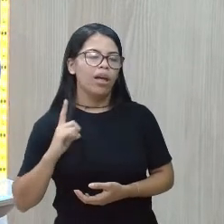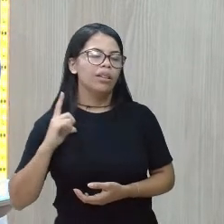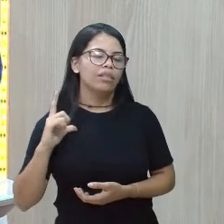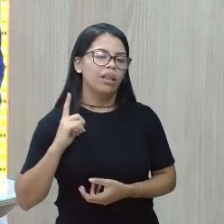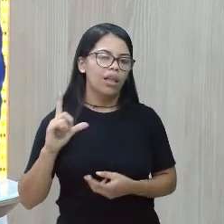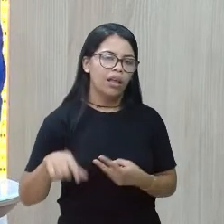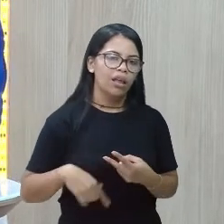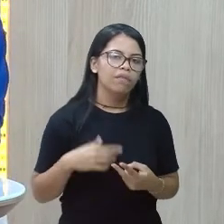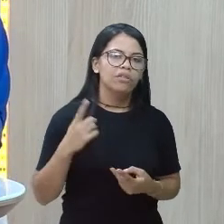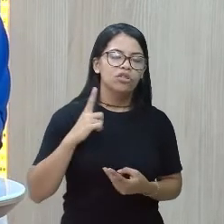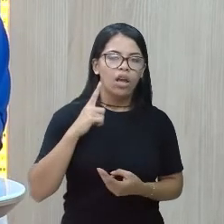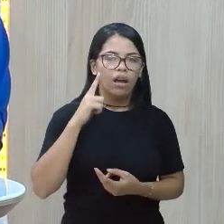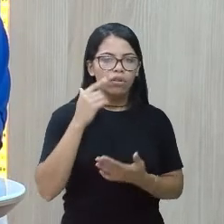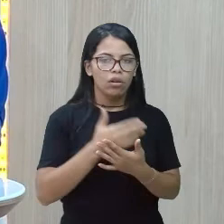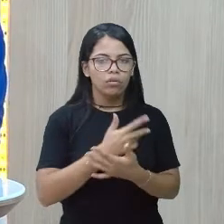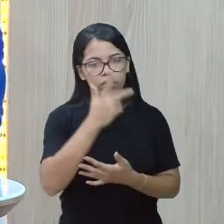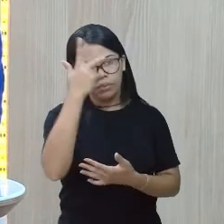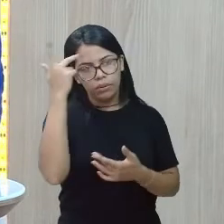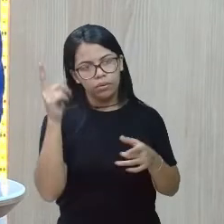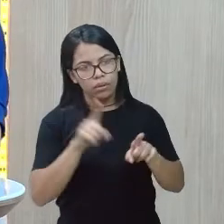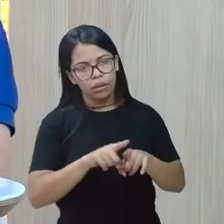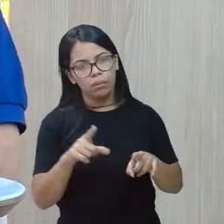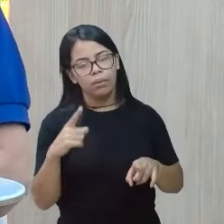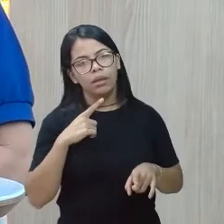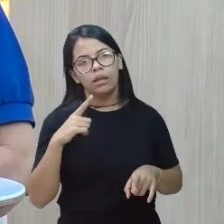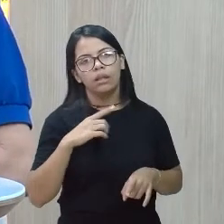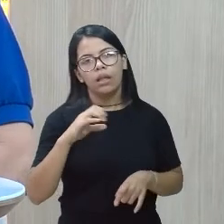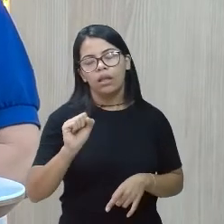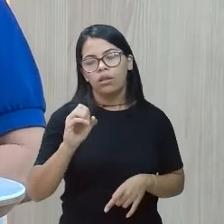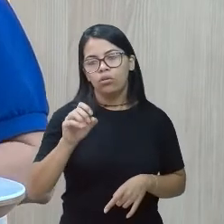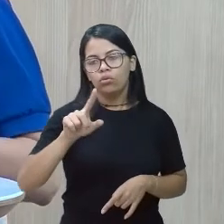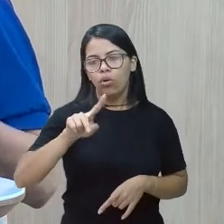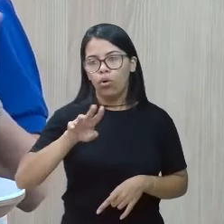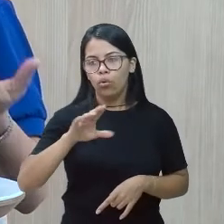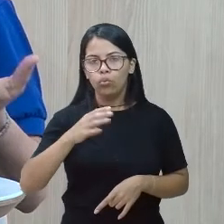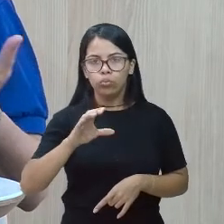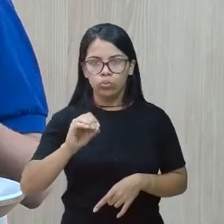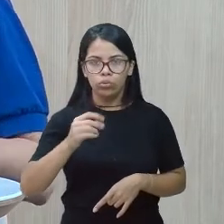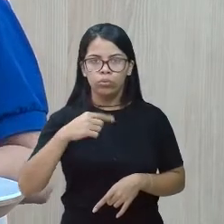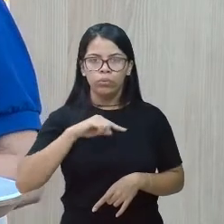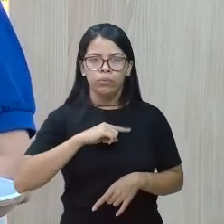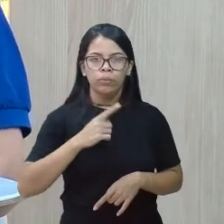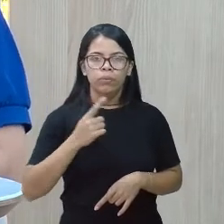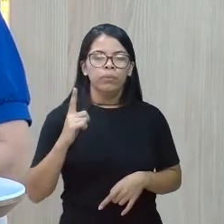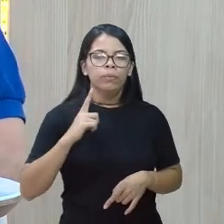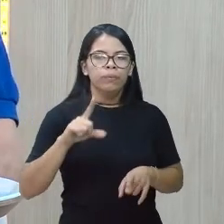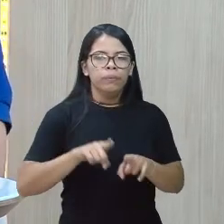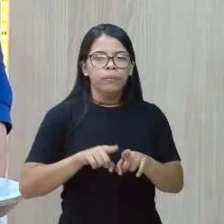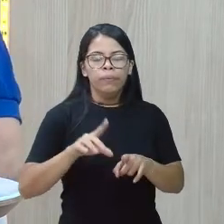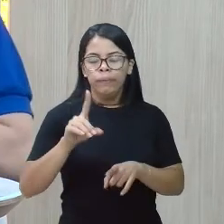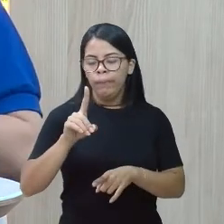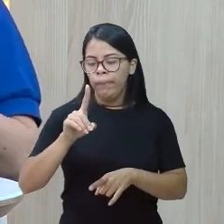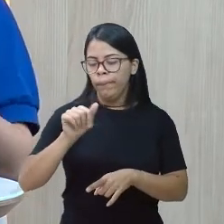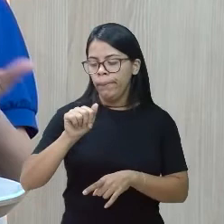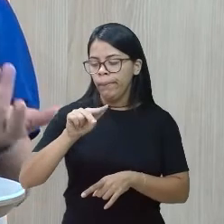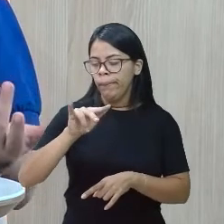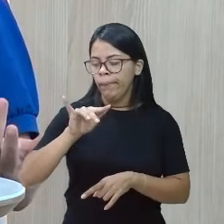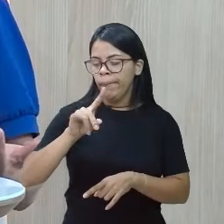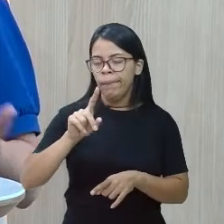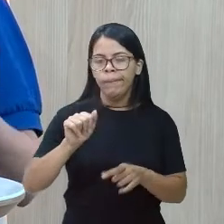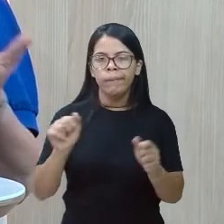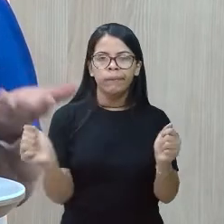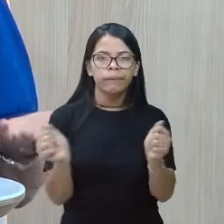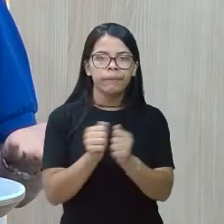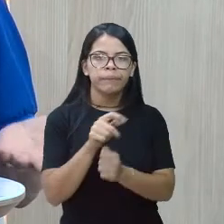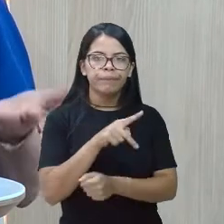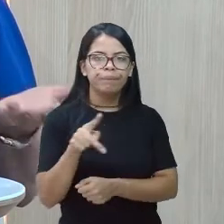teve e já viu pessoas também com soluço. Lembrando aqui que nós estamos com o David, da Escola Alexandre Muniz de Oliveira, com a professora Sandra, de